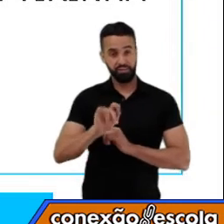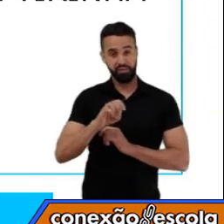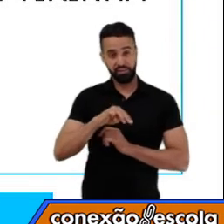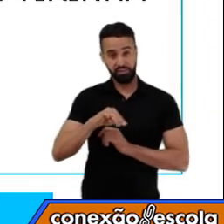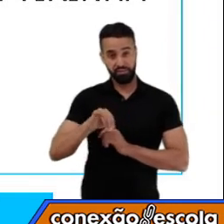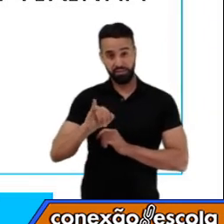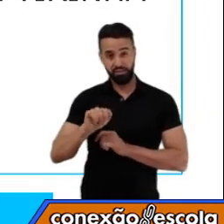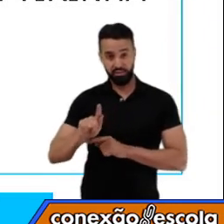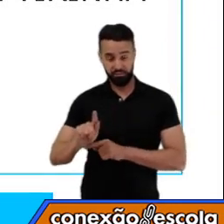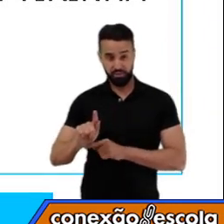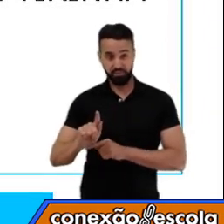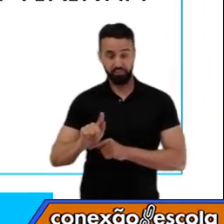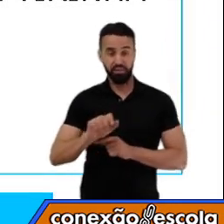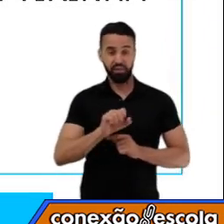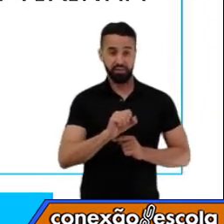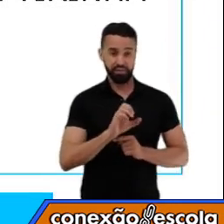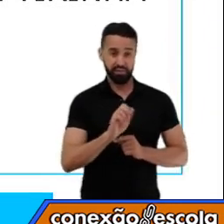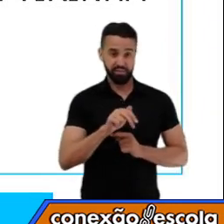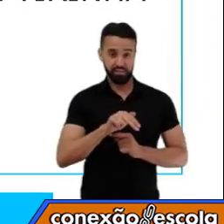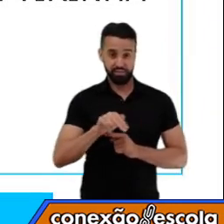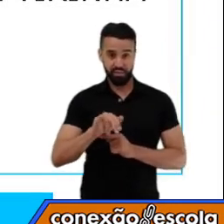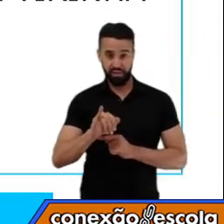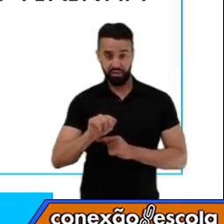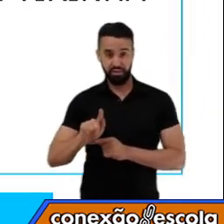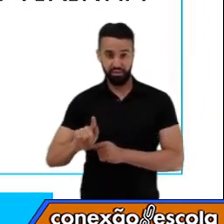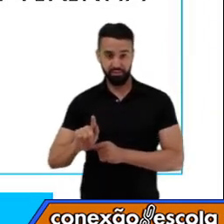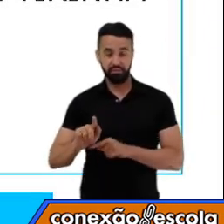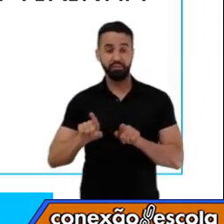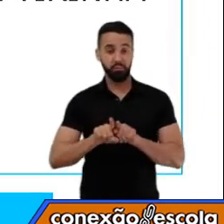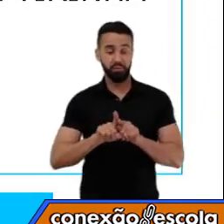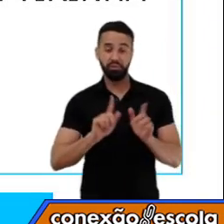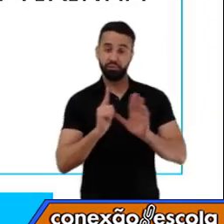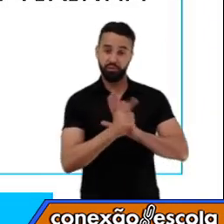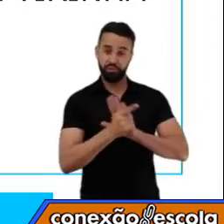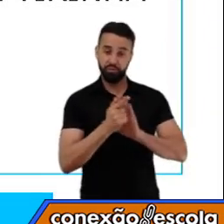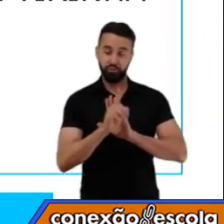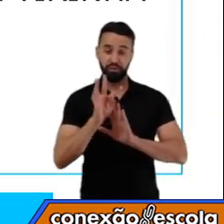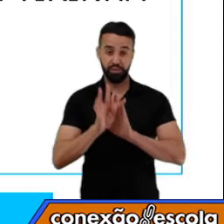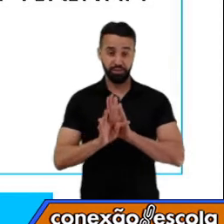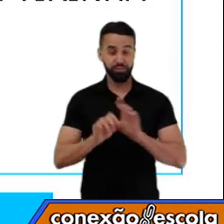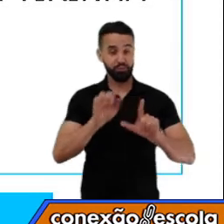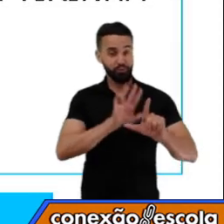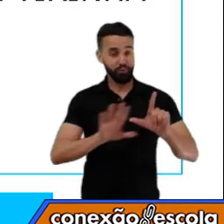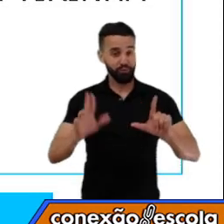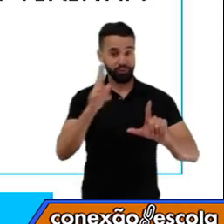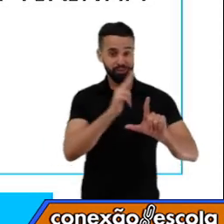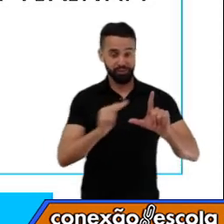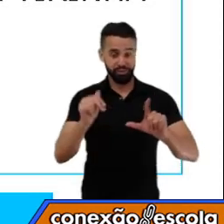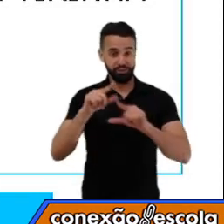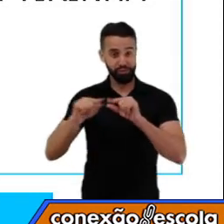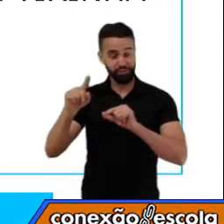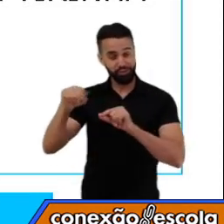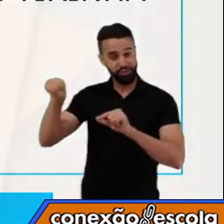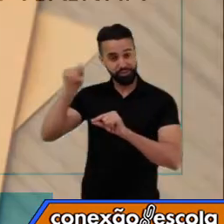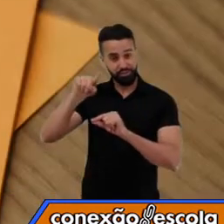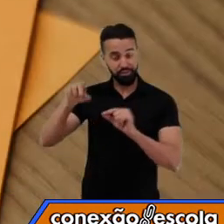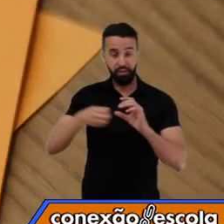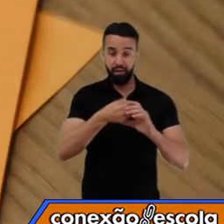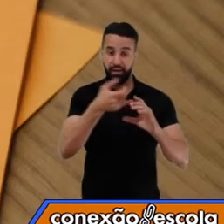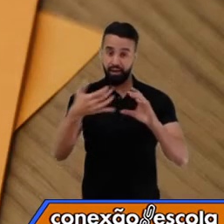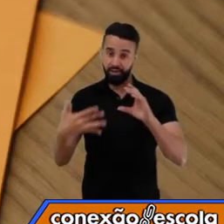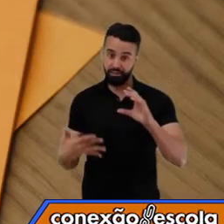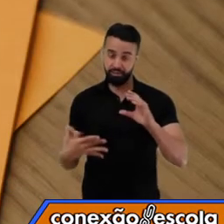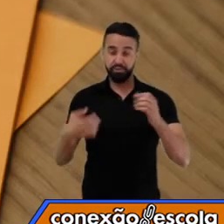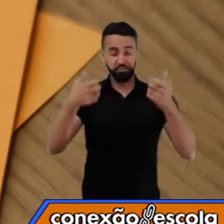skimming The scanning gêneros textuais a charge e a tirinha características e uma